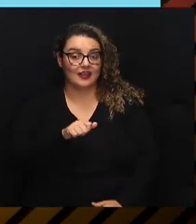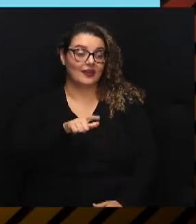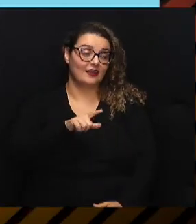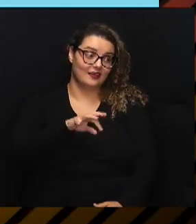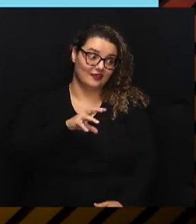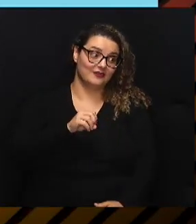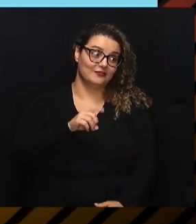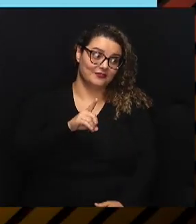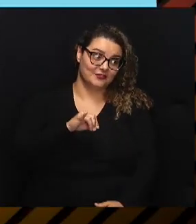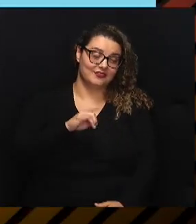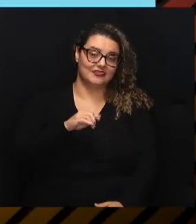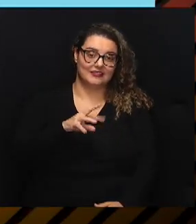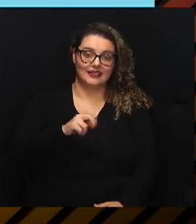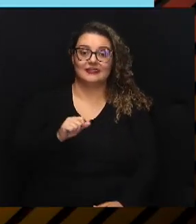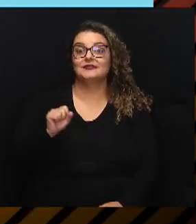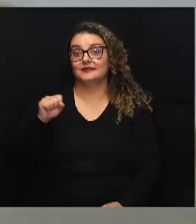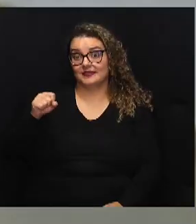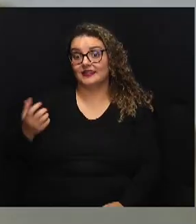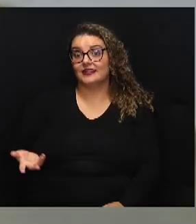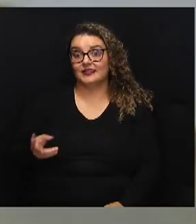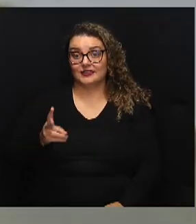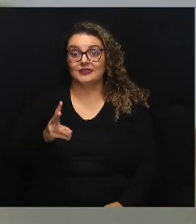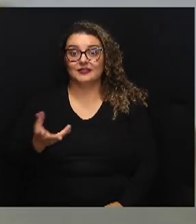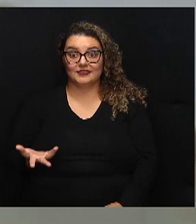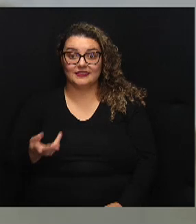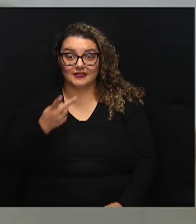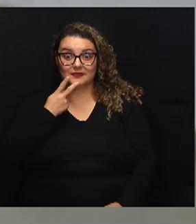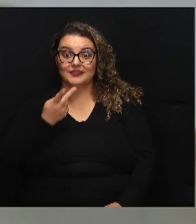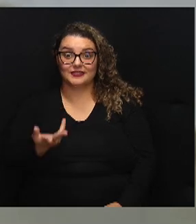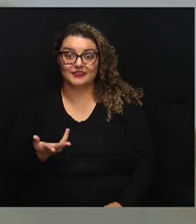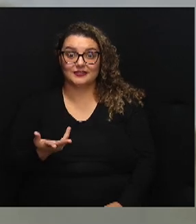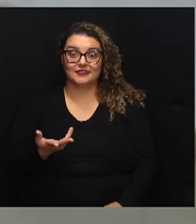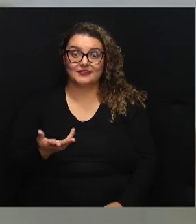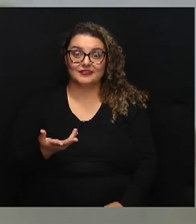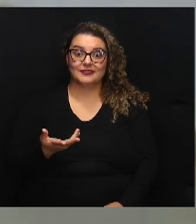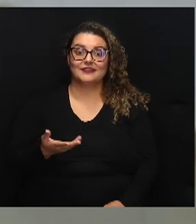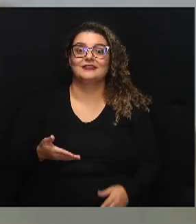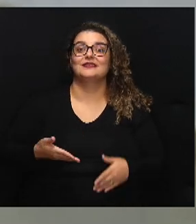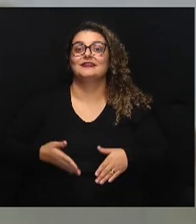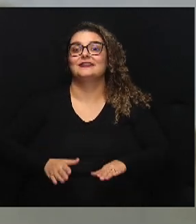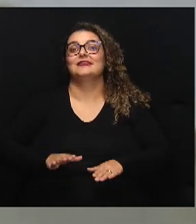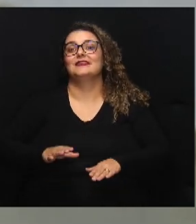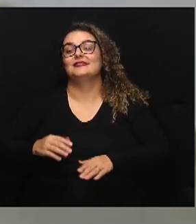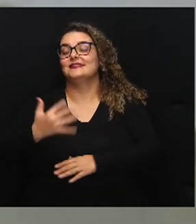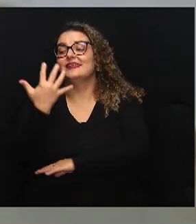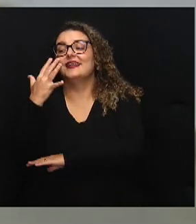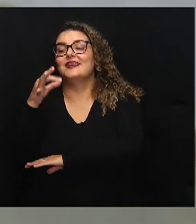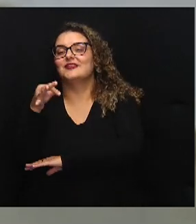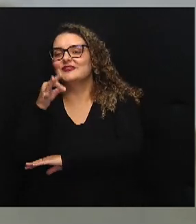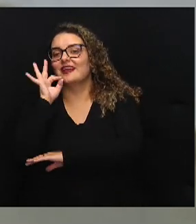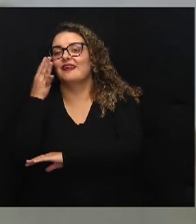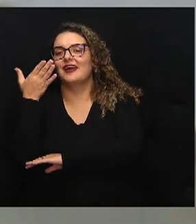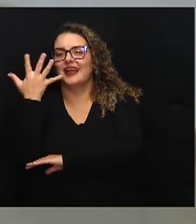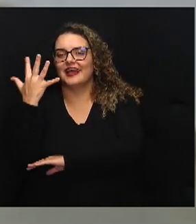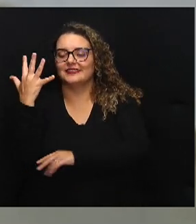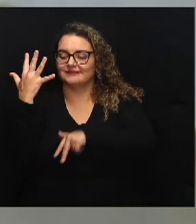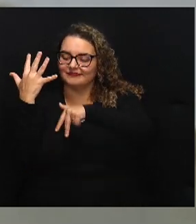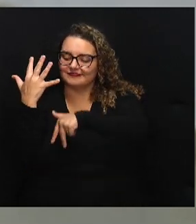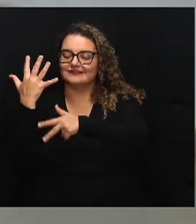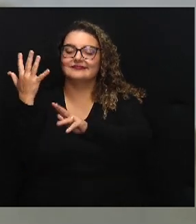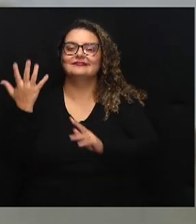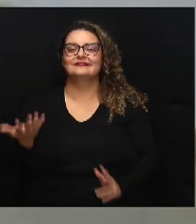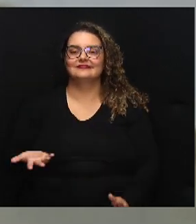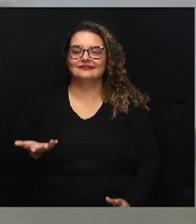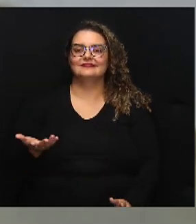Adélio? Uhum. Eu sempre digo que eu nasci embaixo de um pé de café, porque eu sou um